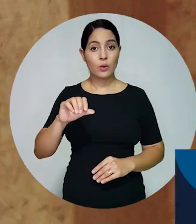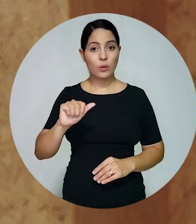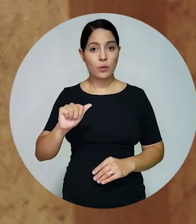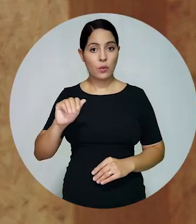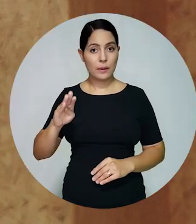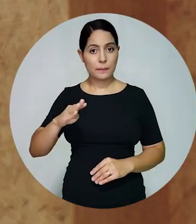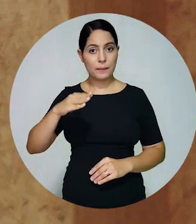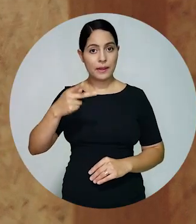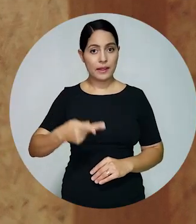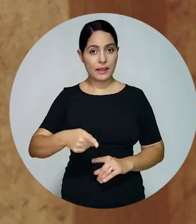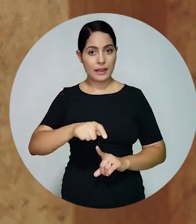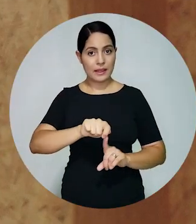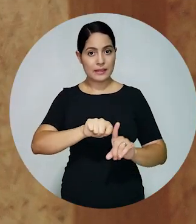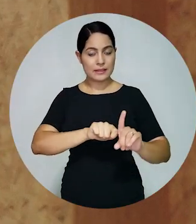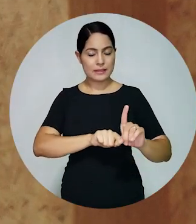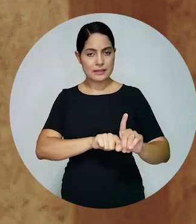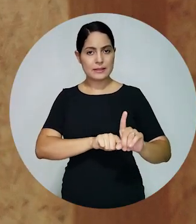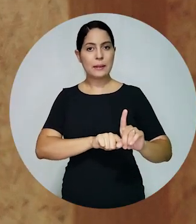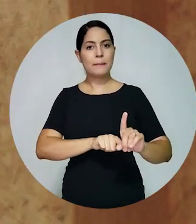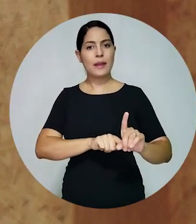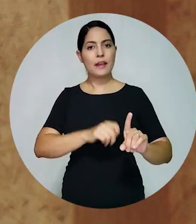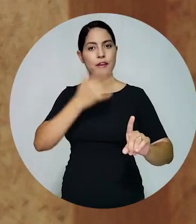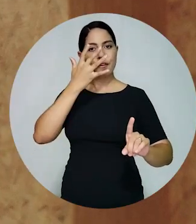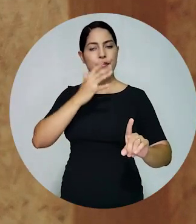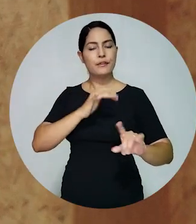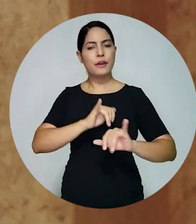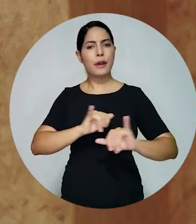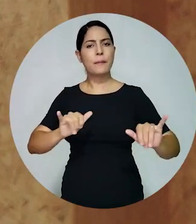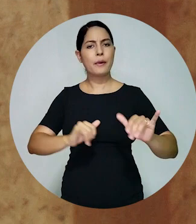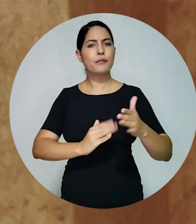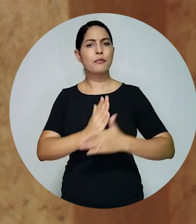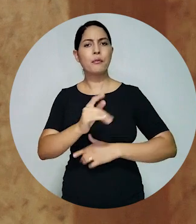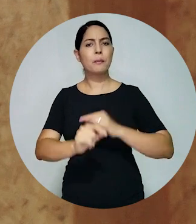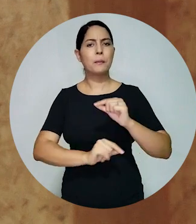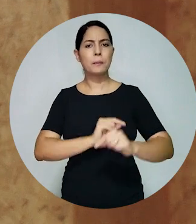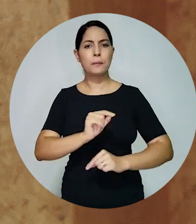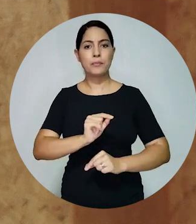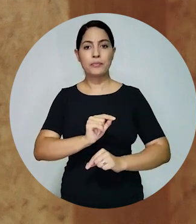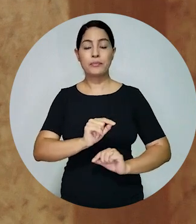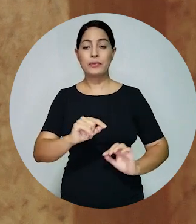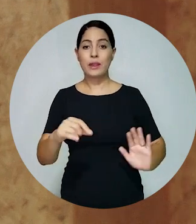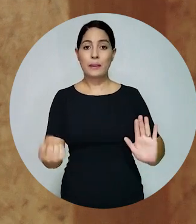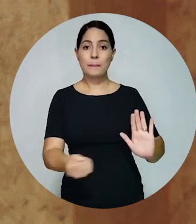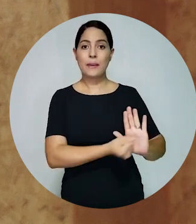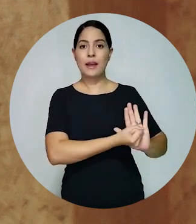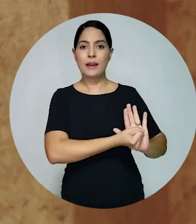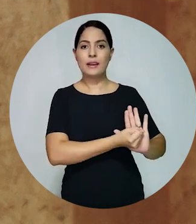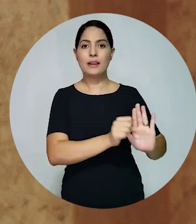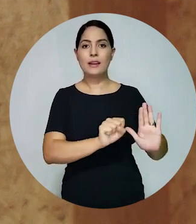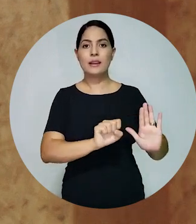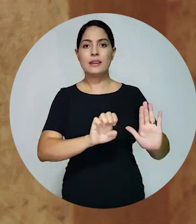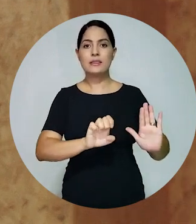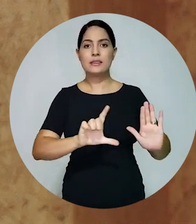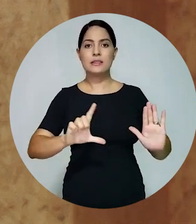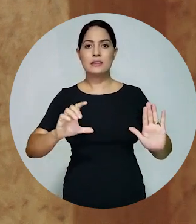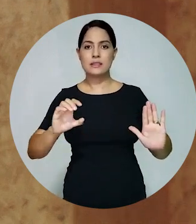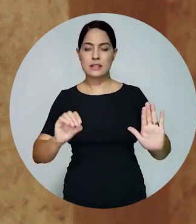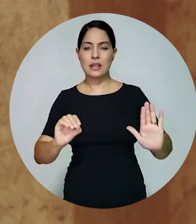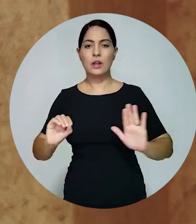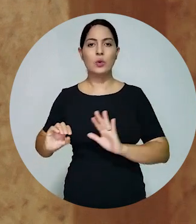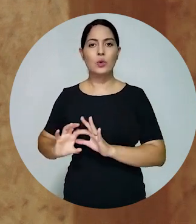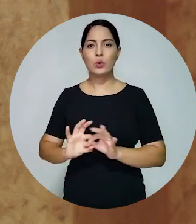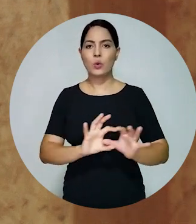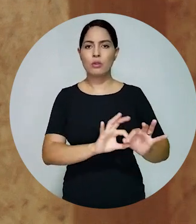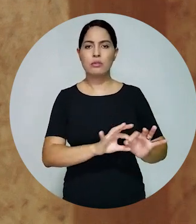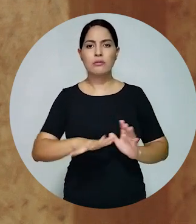A OAB aprovou neste mês a criação do Selo Brasileiro de Desjudicialização, pensado para empresas e instituições dos mais